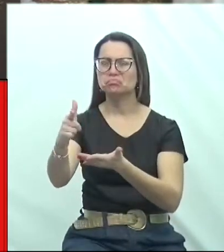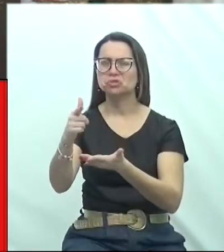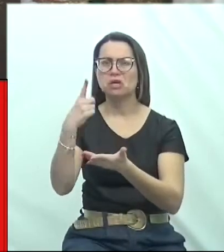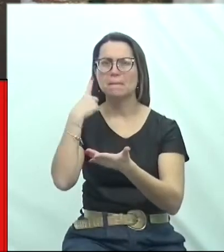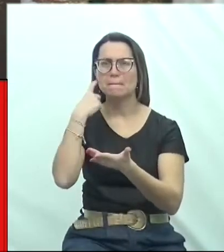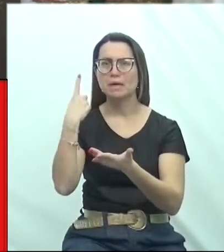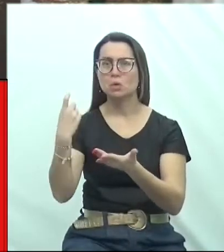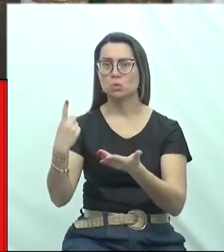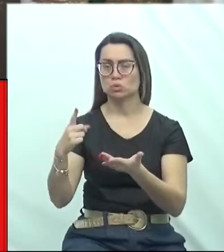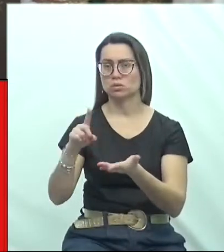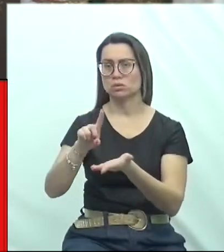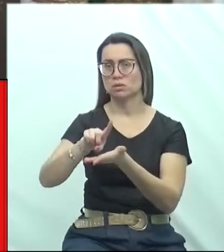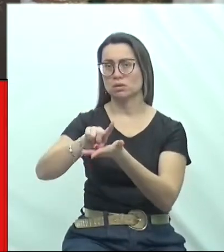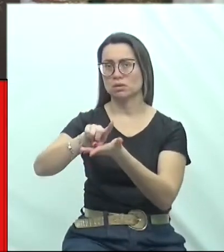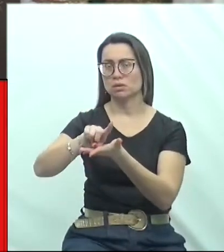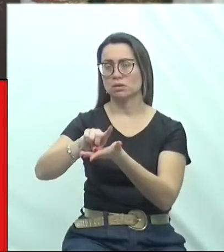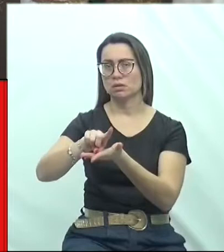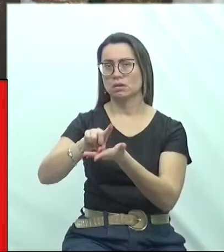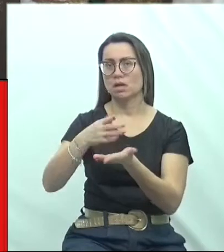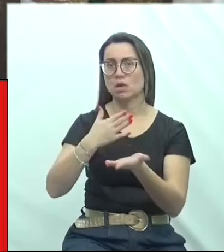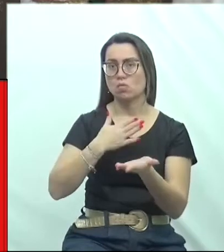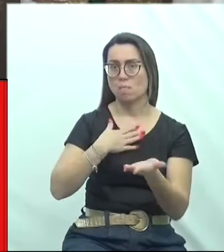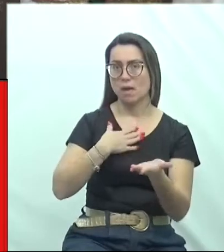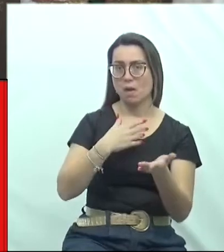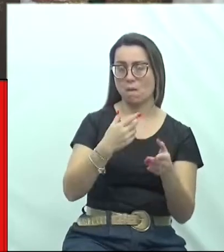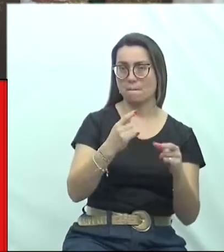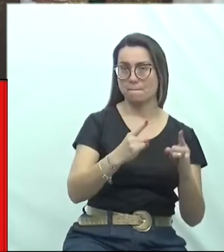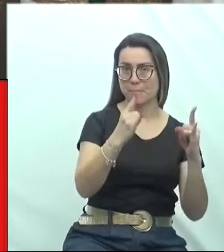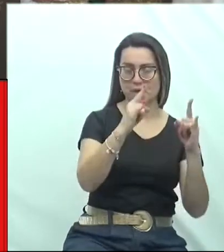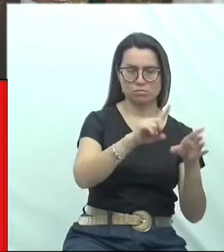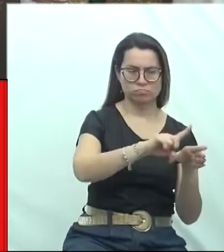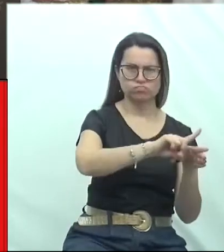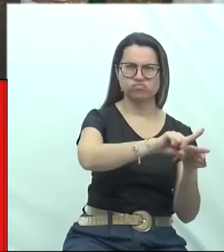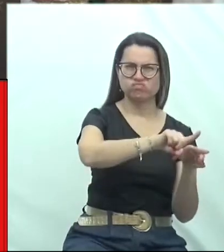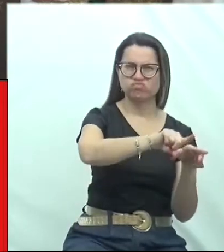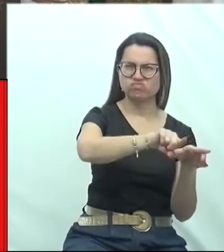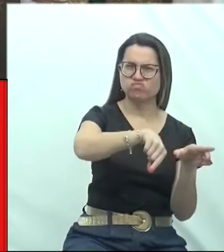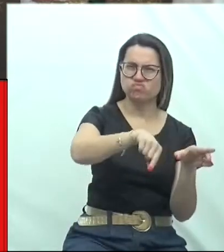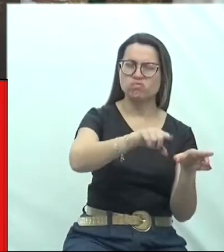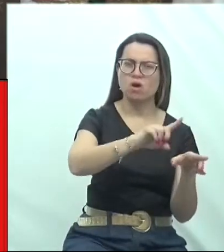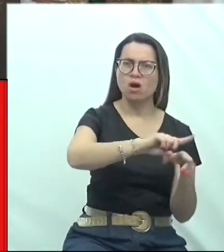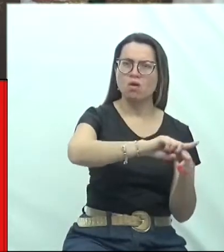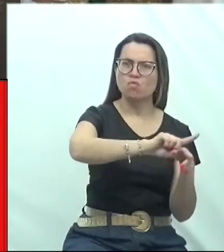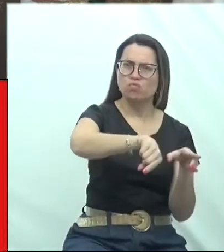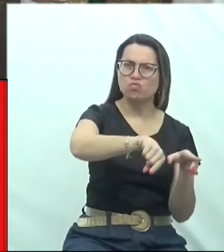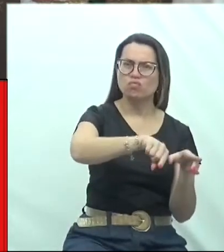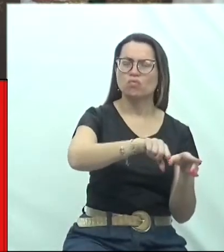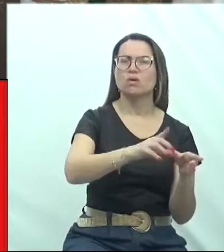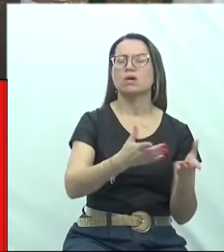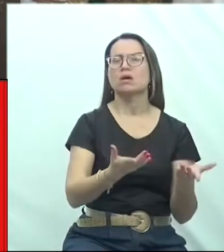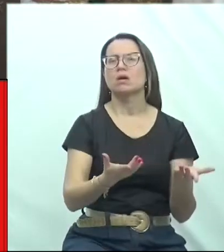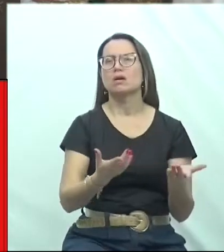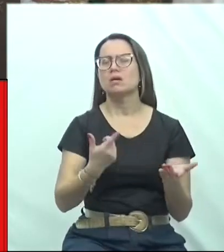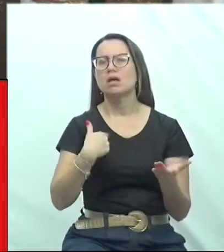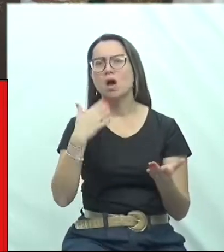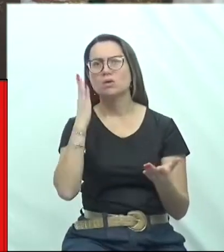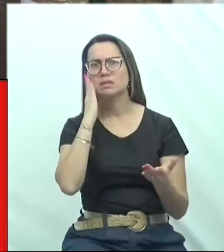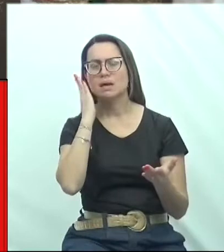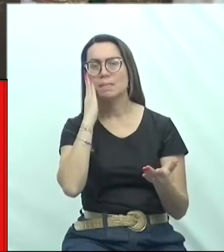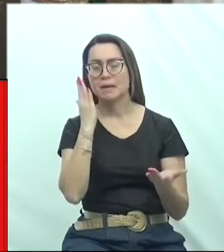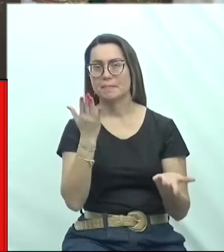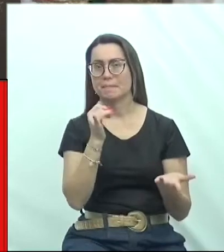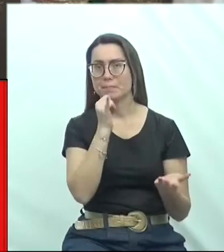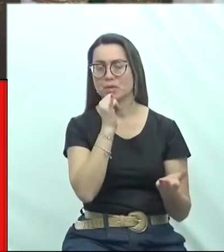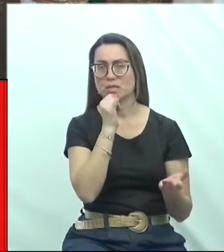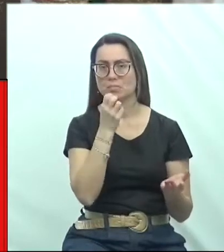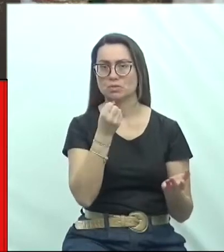numa velocidade muito exacerbada, ali muito acelerado. E aí eu queria saber se, além desse redutor de ar